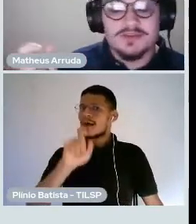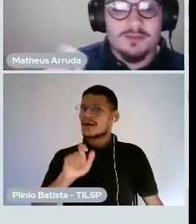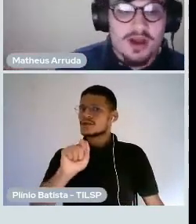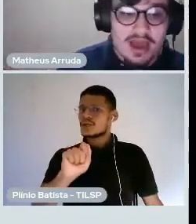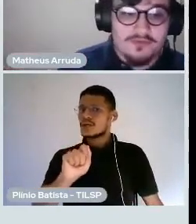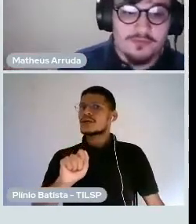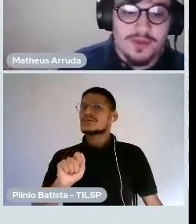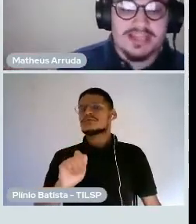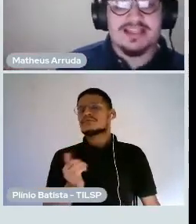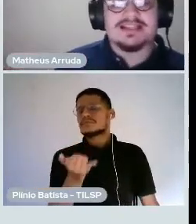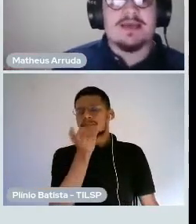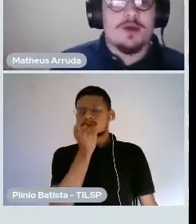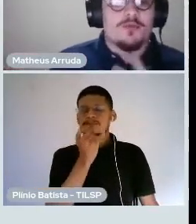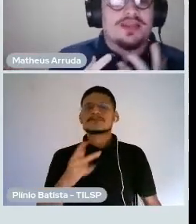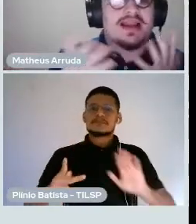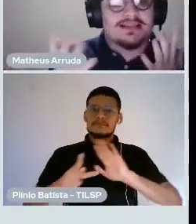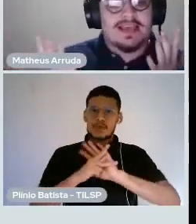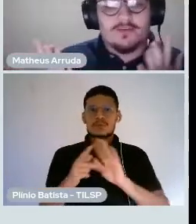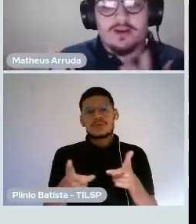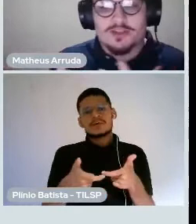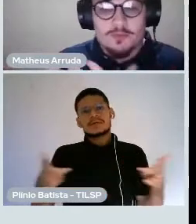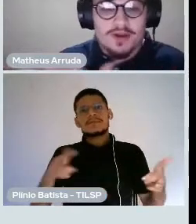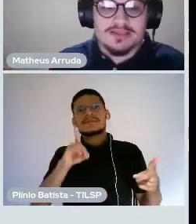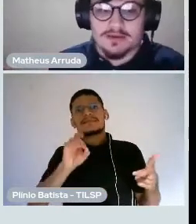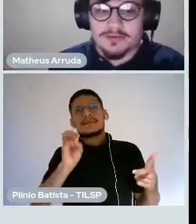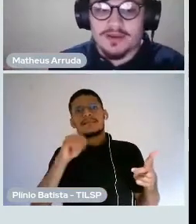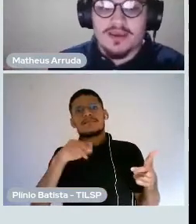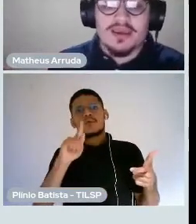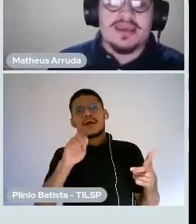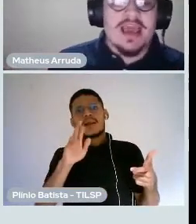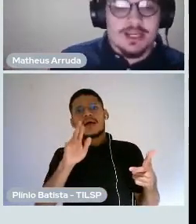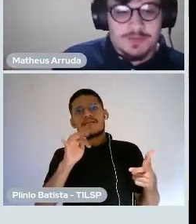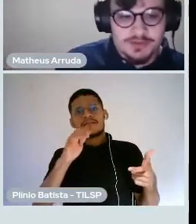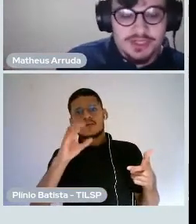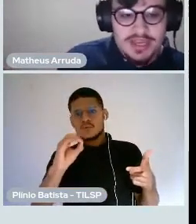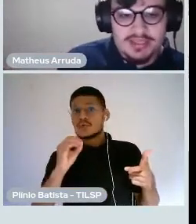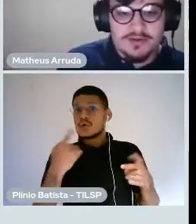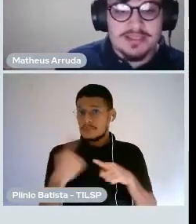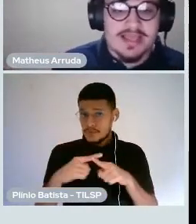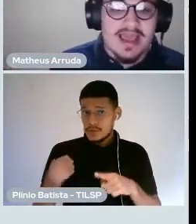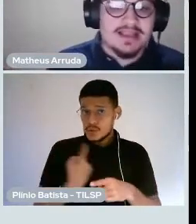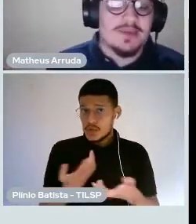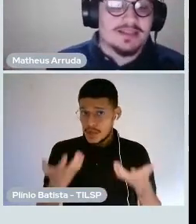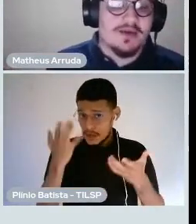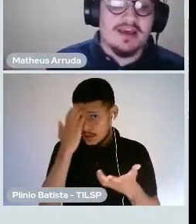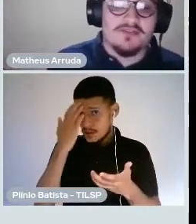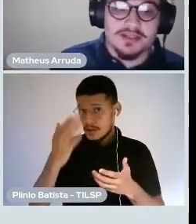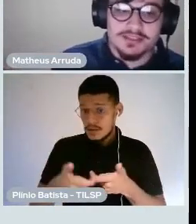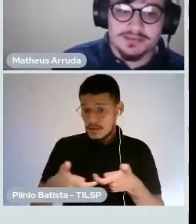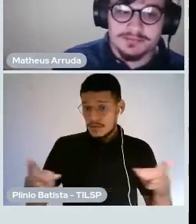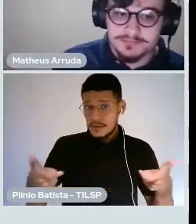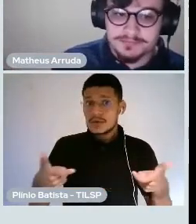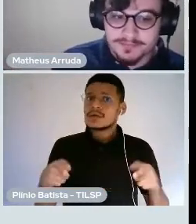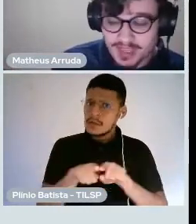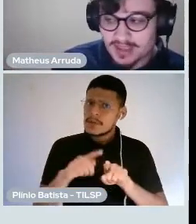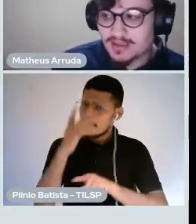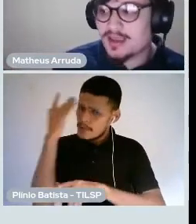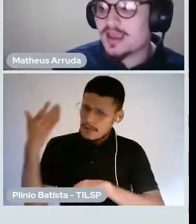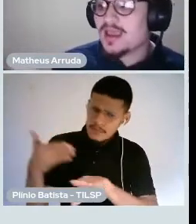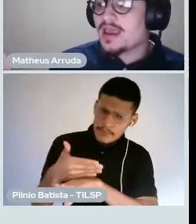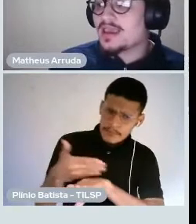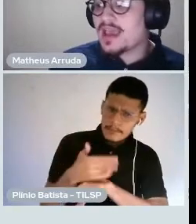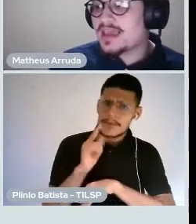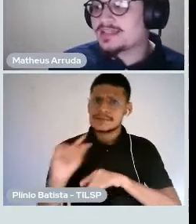do crescimento demográfico. Porque a gente tem que saber como está crescendo a nossa população. E as pessoas que entram e que saem também são relevantes.